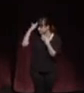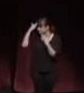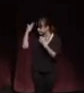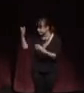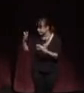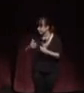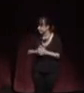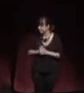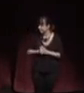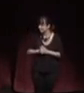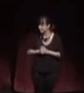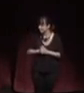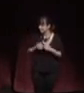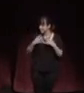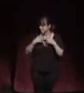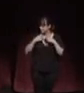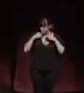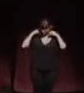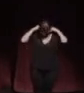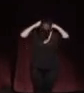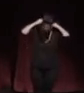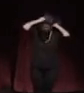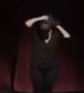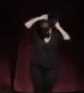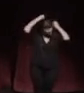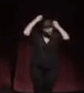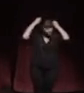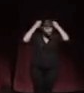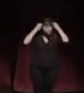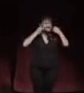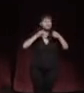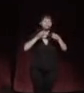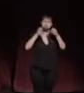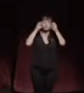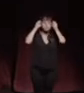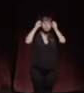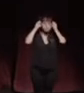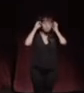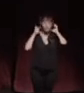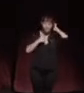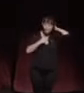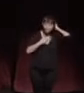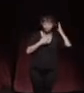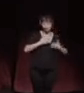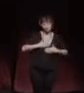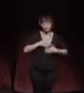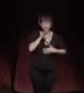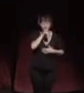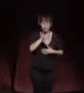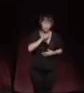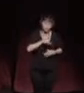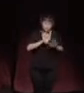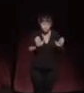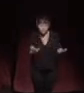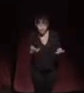Muito obrigado. Eu vou ter de falar em espanhol, gostaria de falar em português,